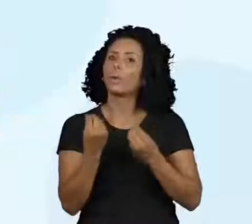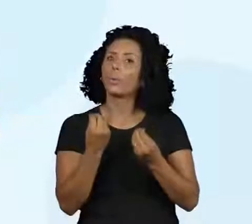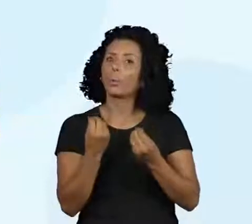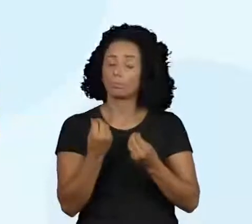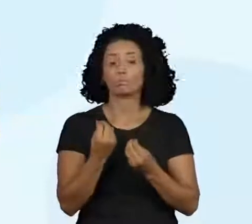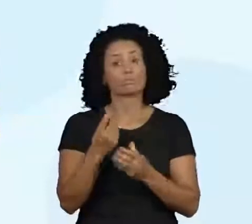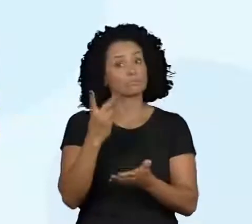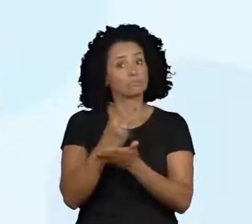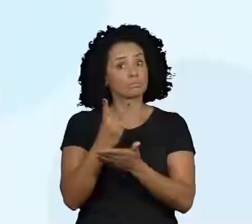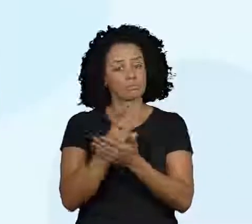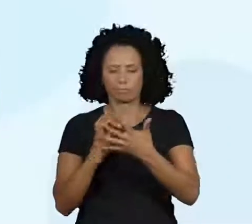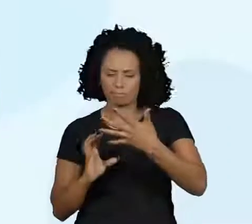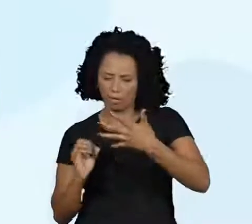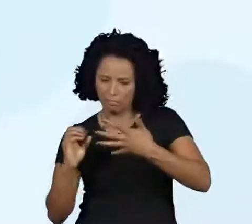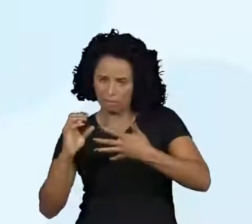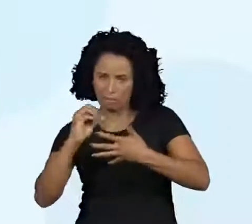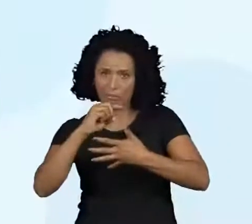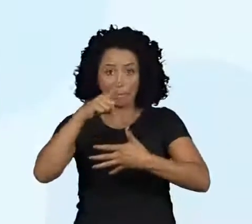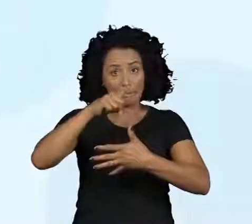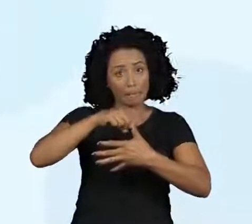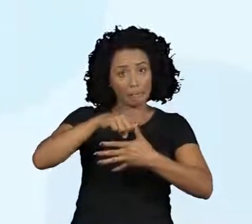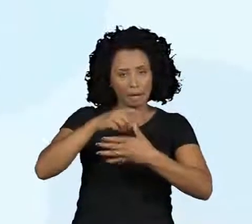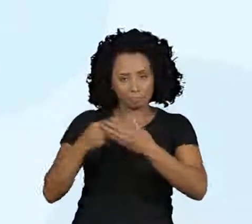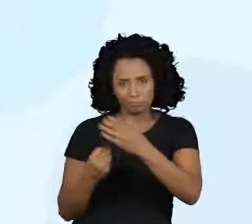um produtor.